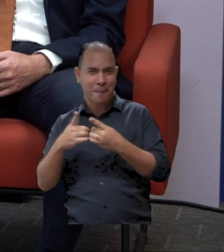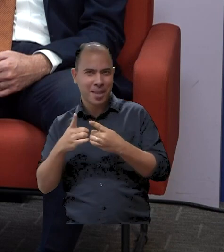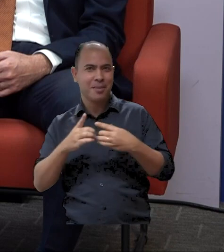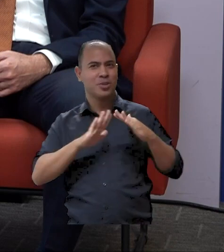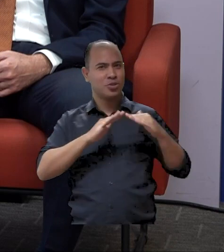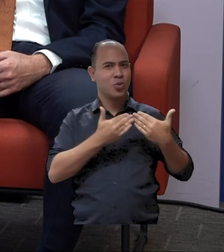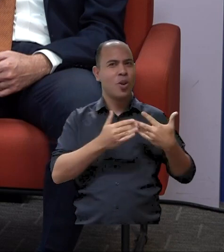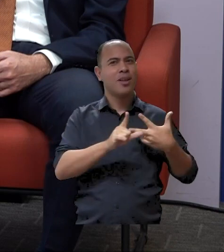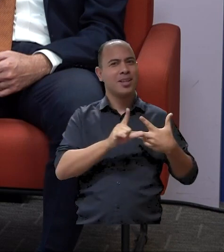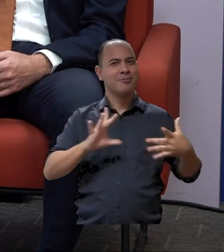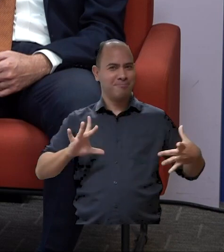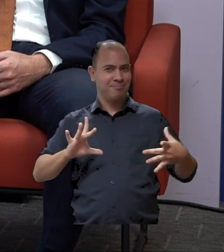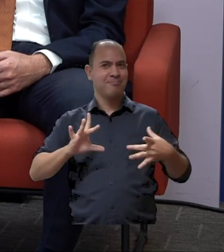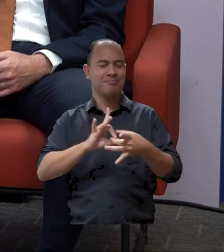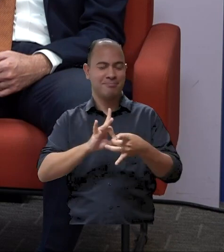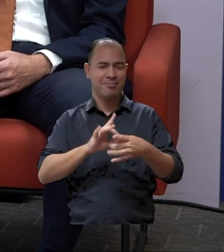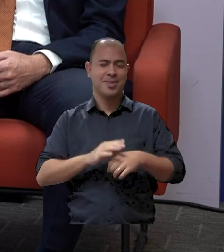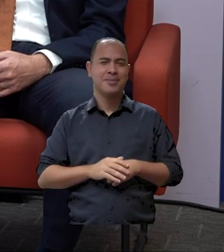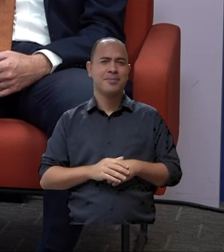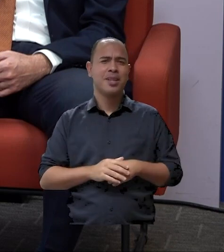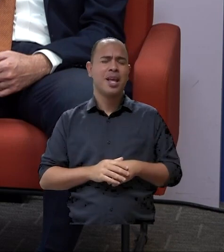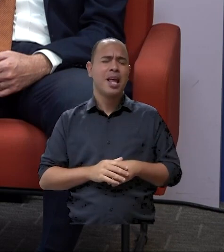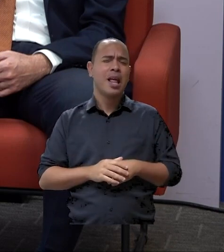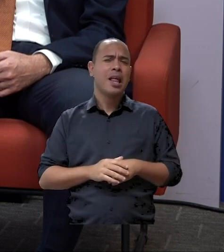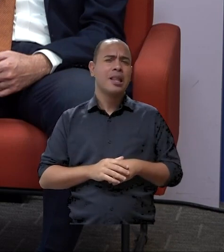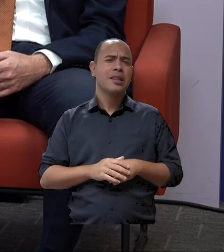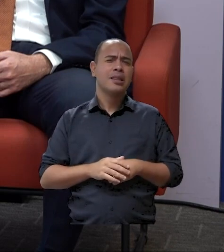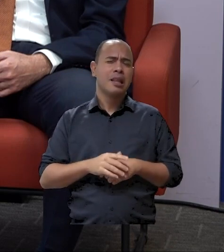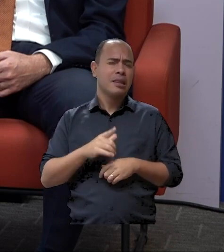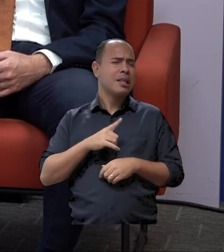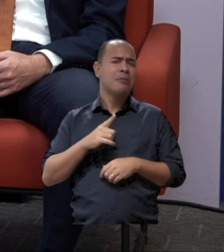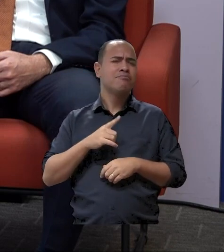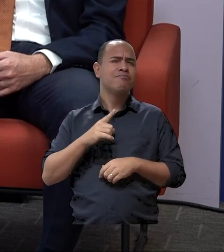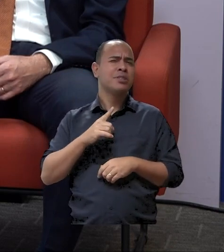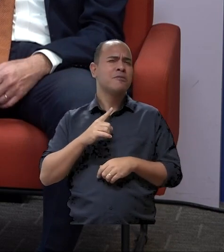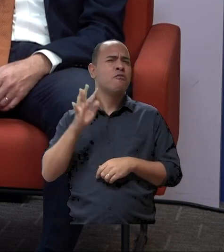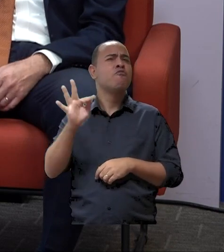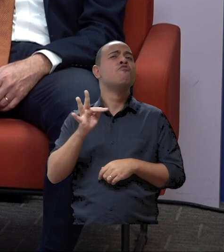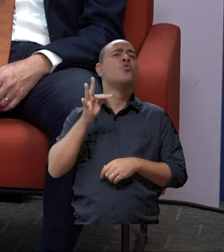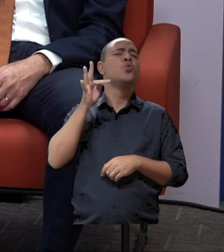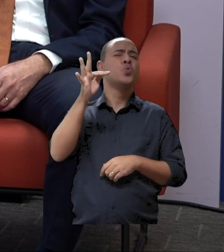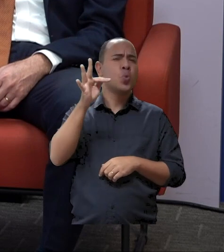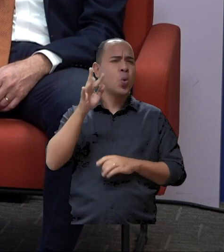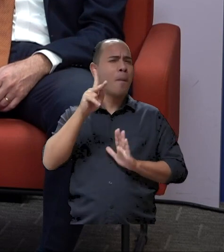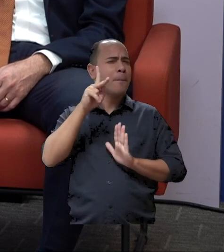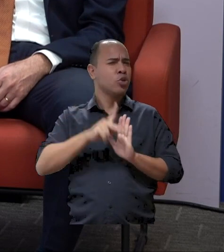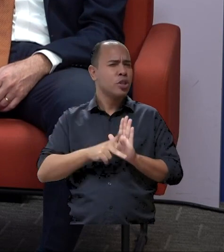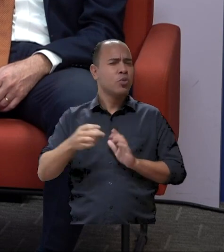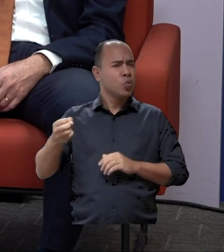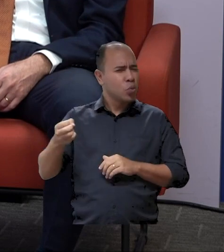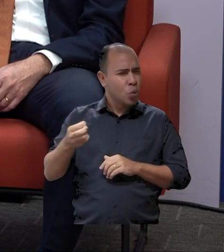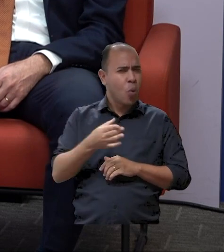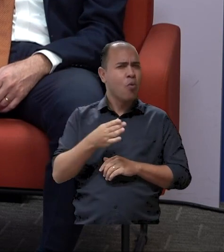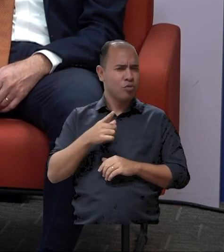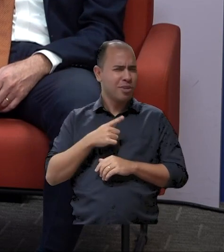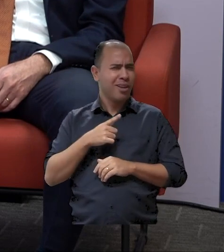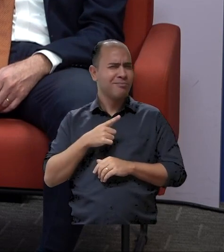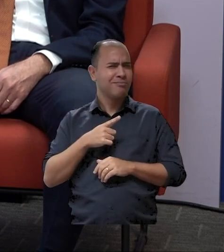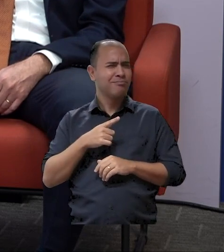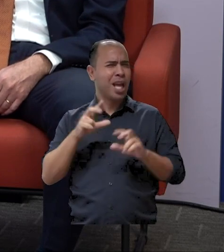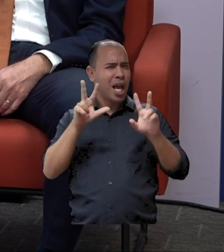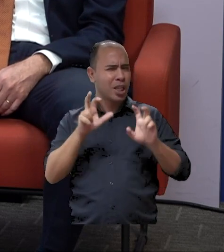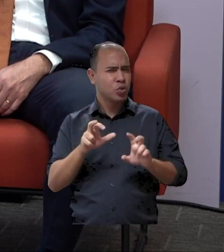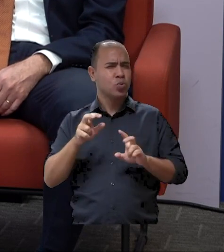parceria com a Escola Legislativa que a Procuradoria vai estar participando. E tem alguns projetos que vocês já pensaram para o futuro, alguns